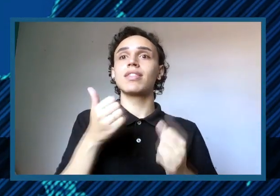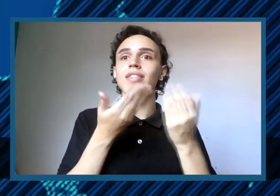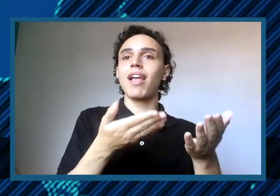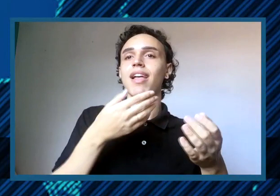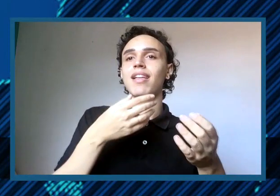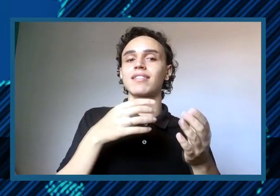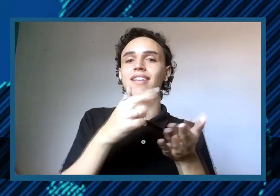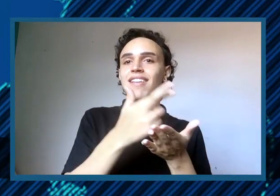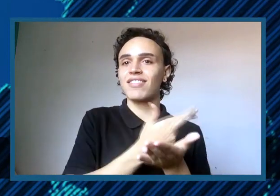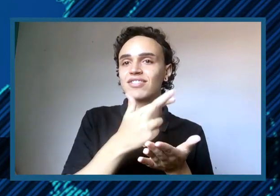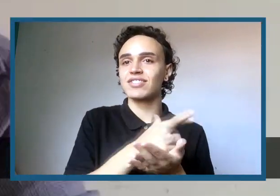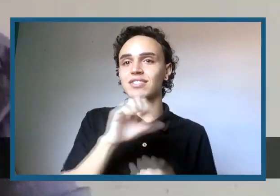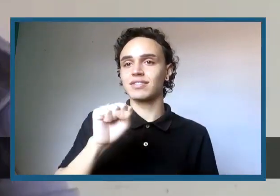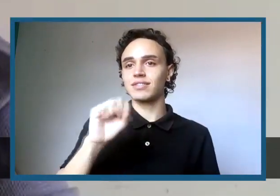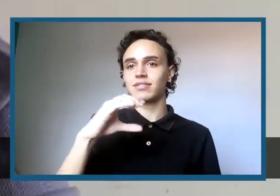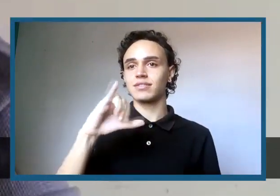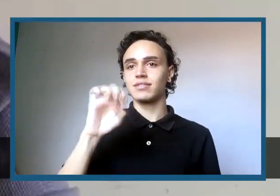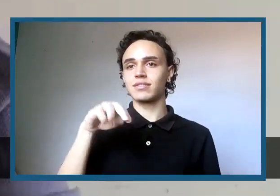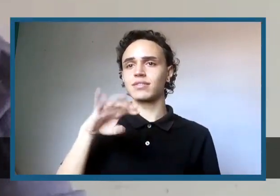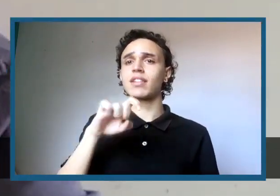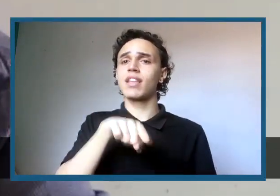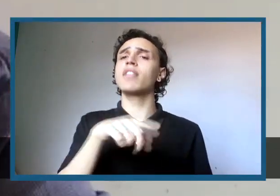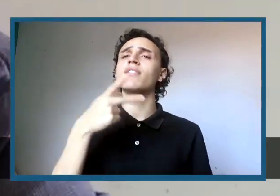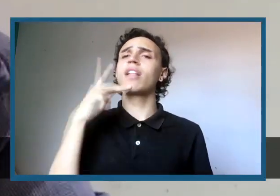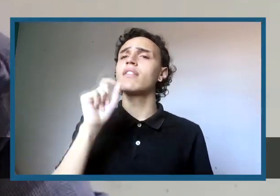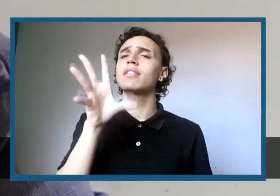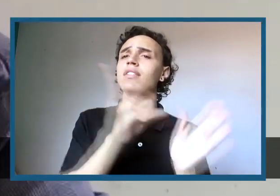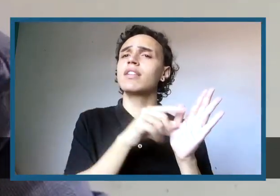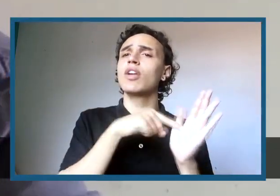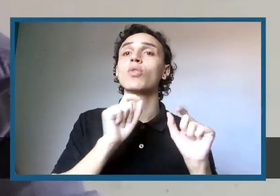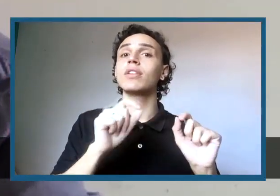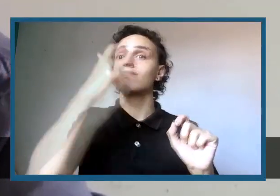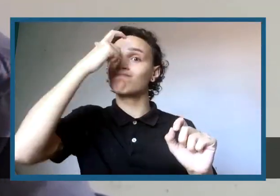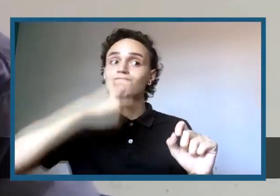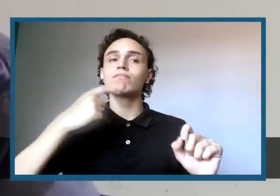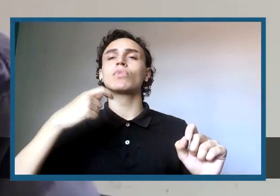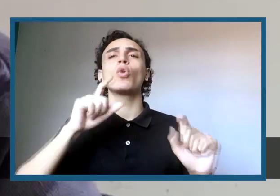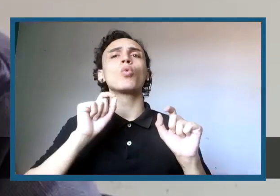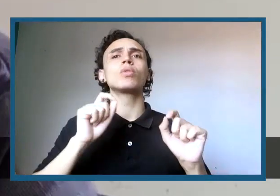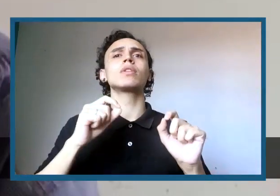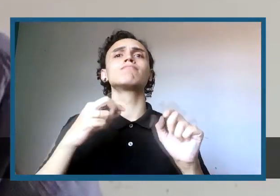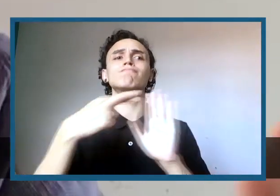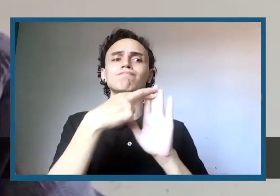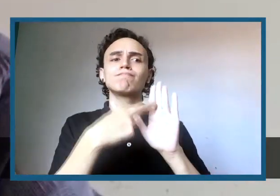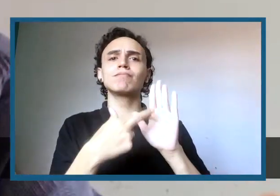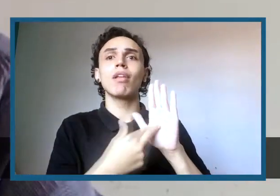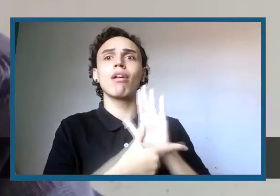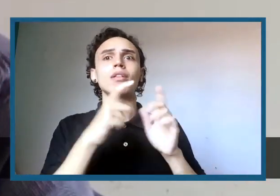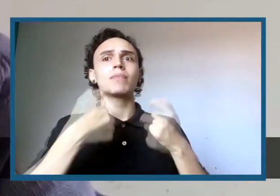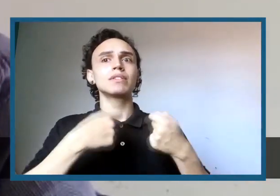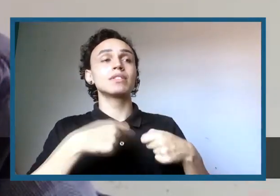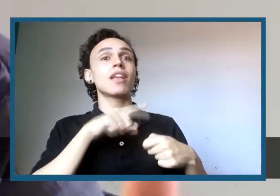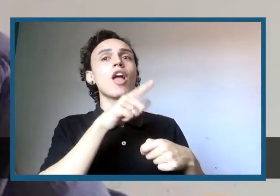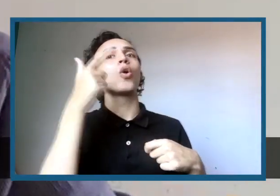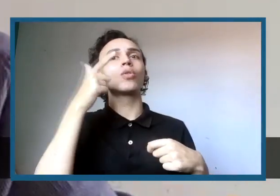isso foi uma coisa de vivenciar a situação e ver que a doença